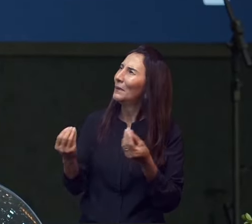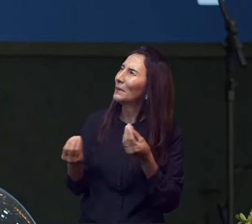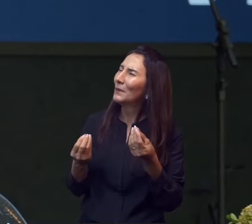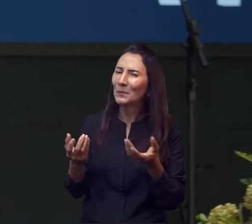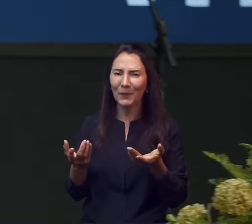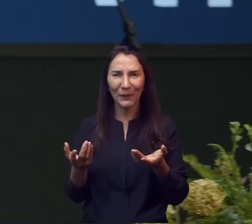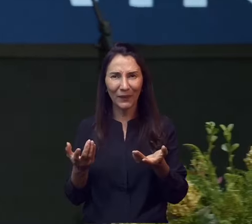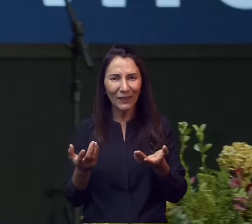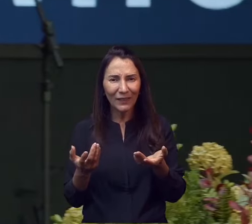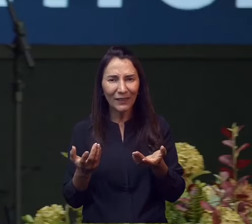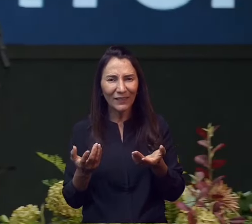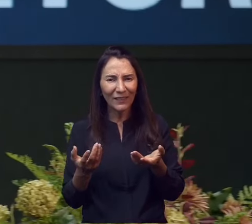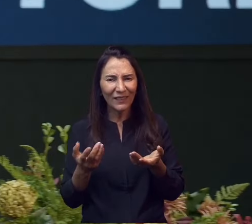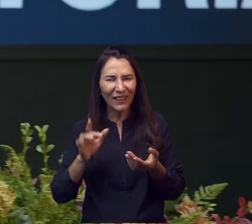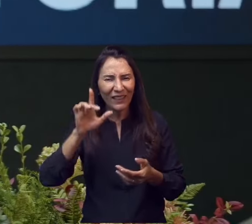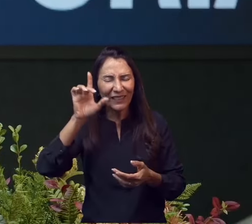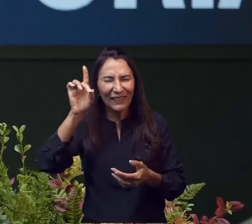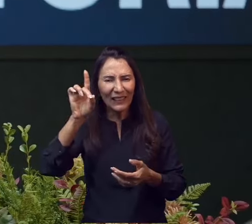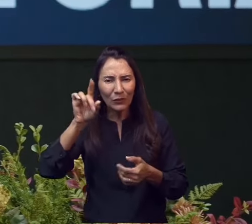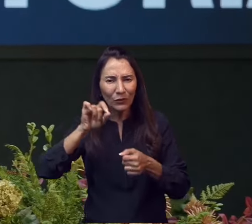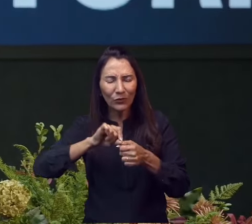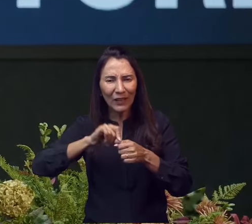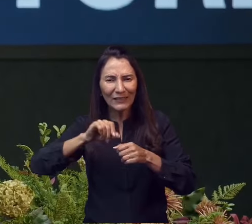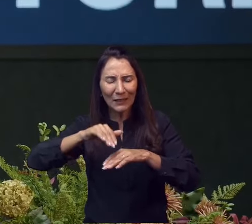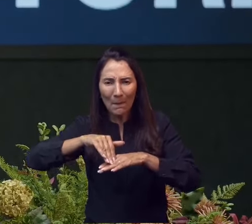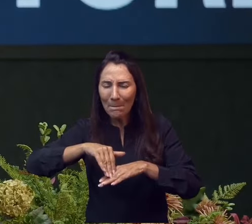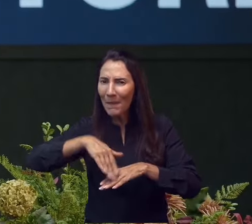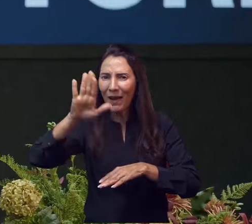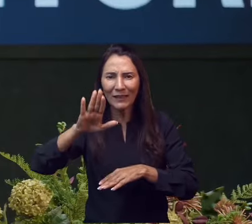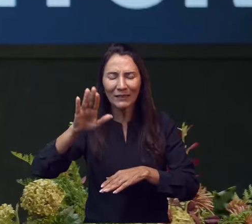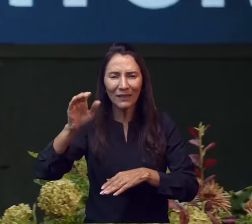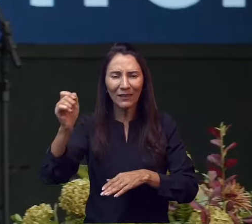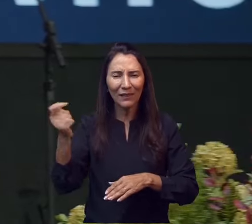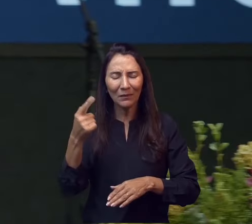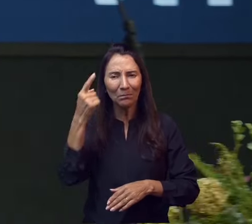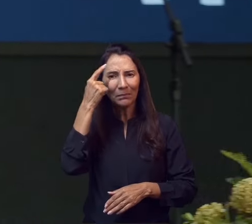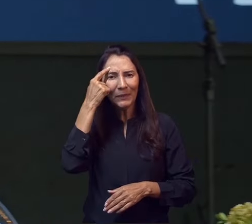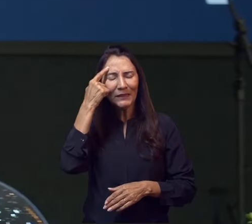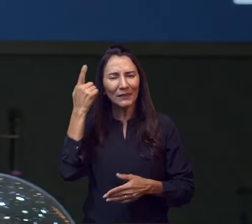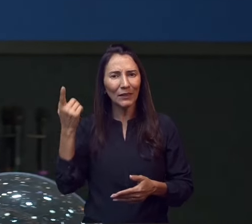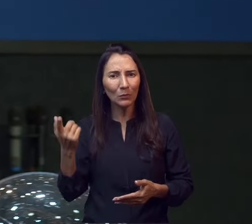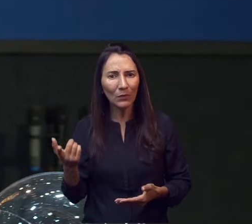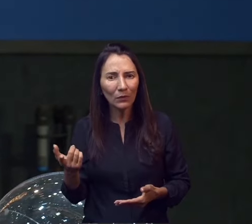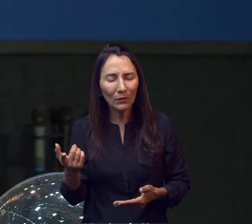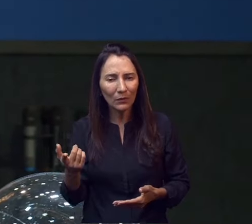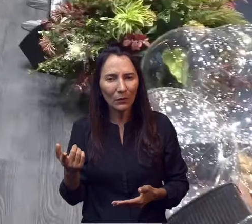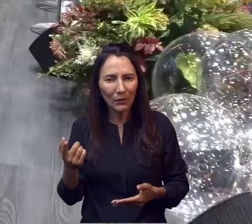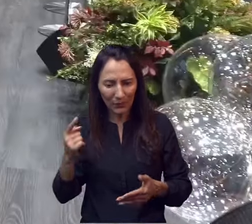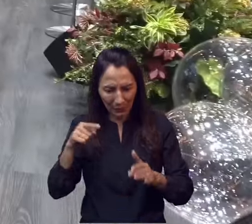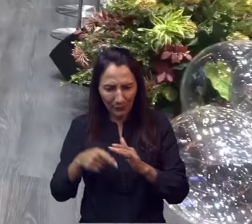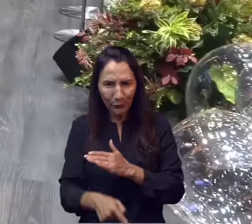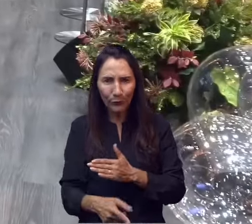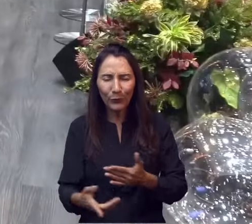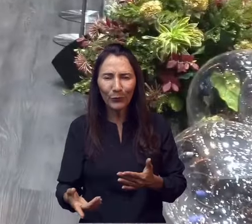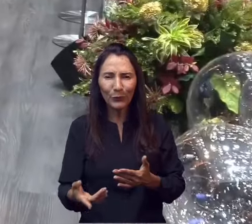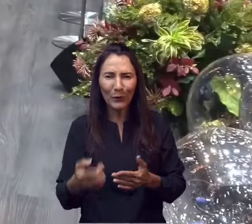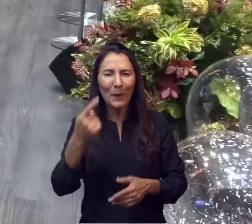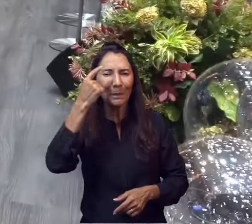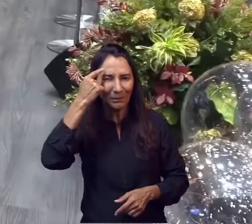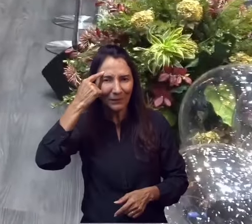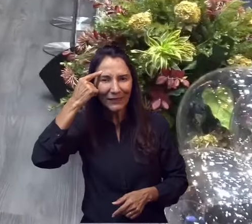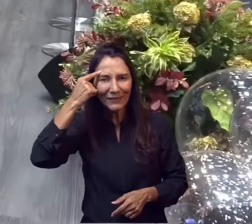um Deus que faz além do que pensamos que é muito mais profundo e mais extenso do que pedimos porque pensar